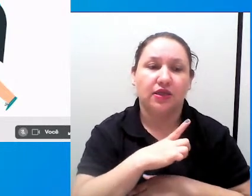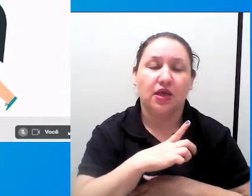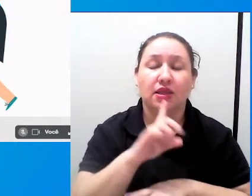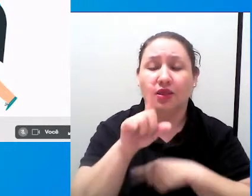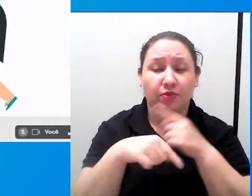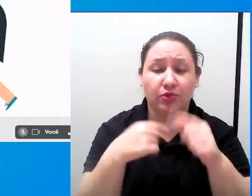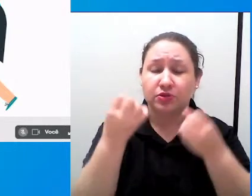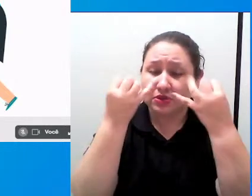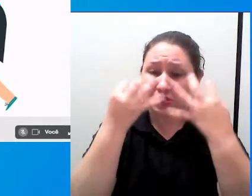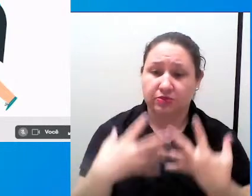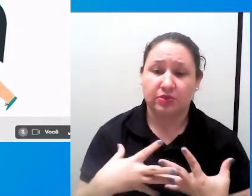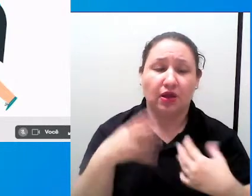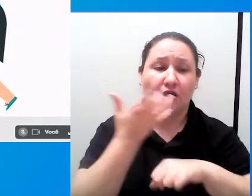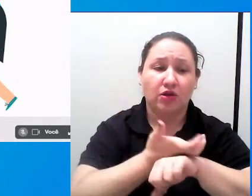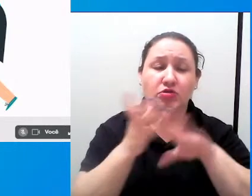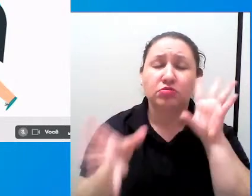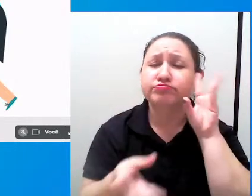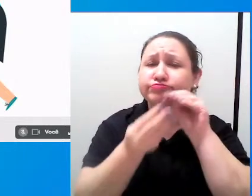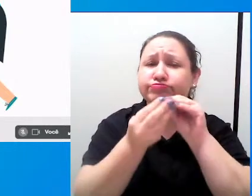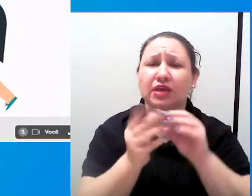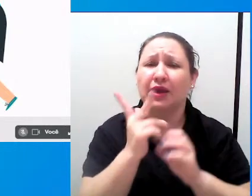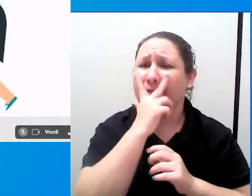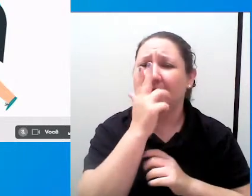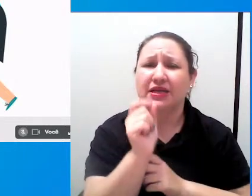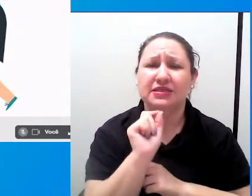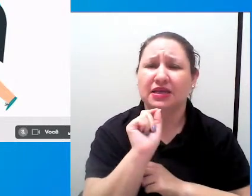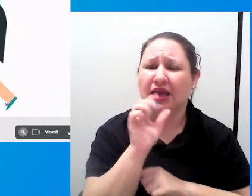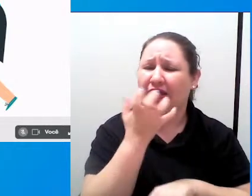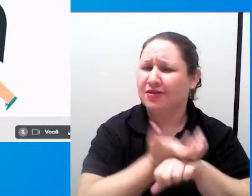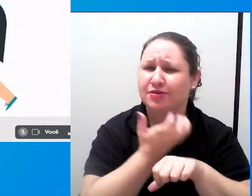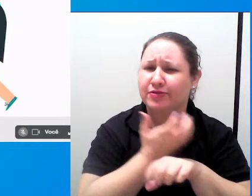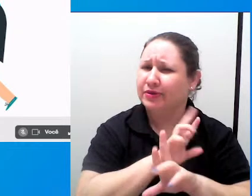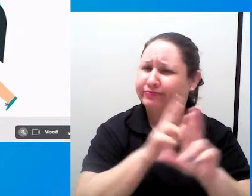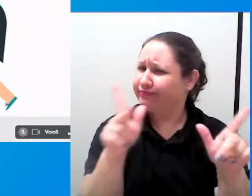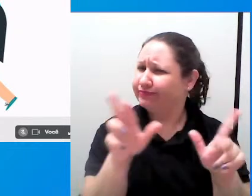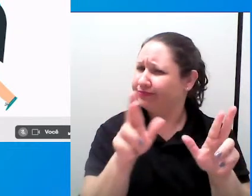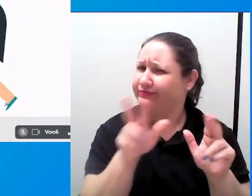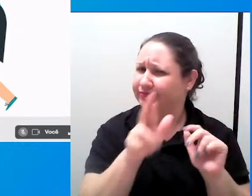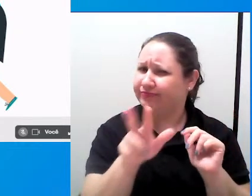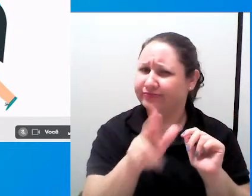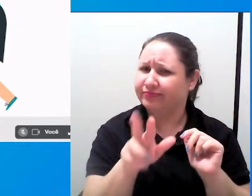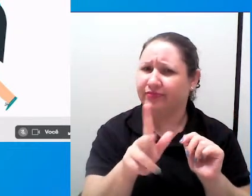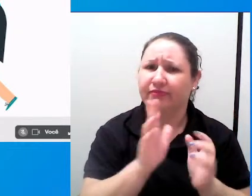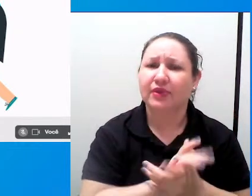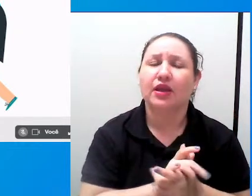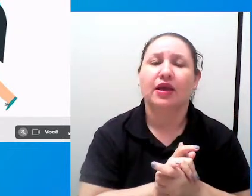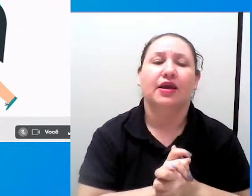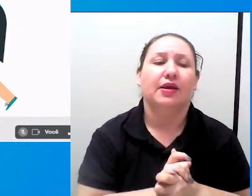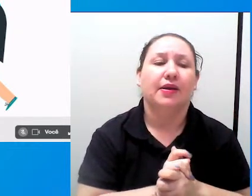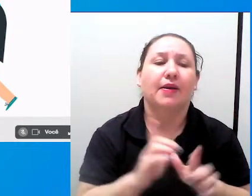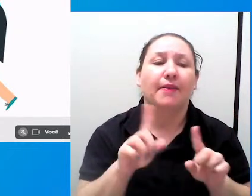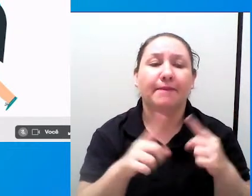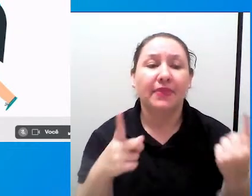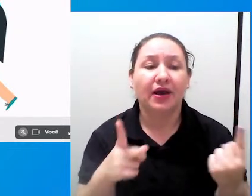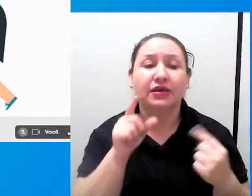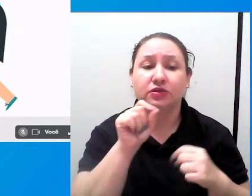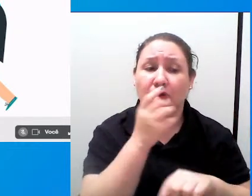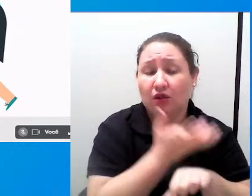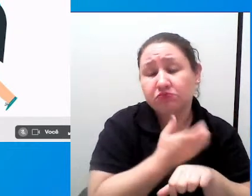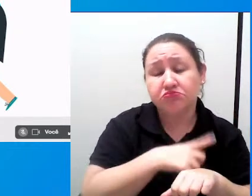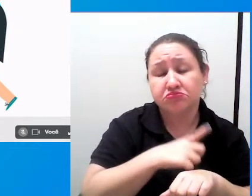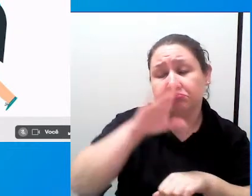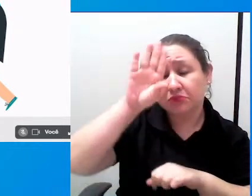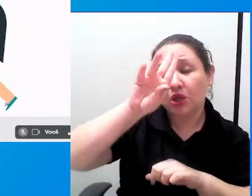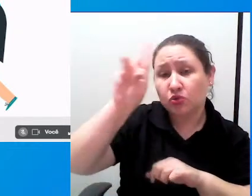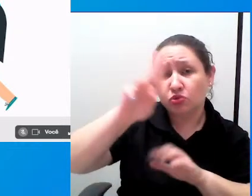vocês já já, que ela não parece nada com uma disciplina, então, entre muitas aspas. Mas ela está lá na nossa grade